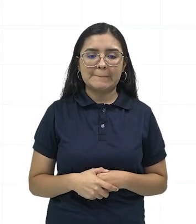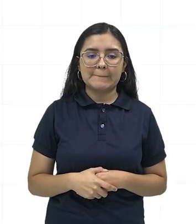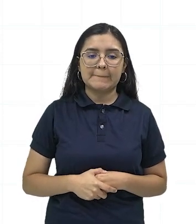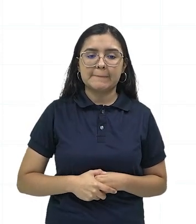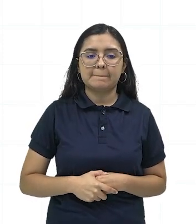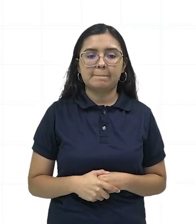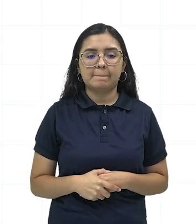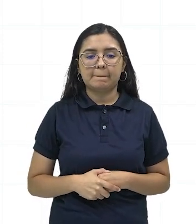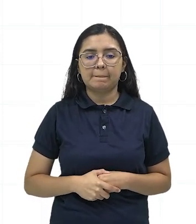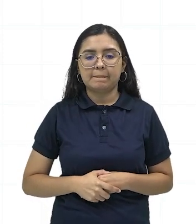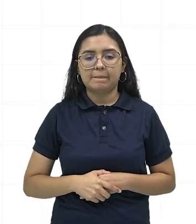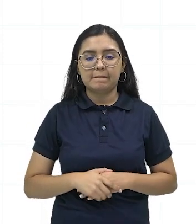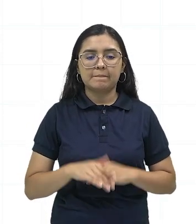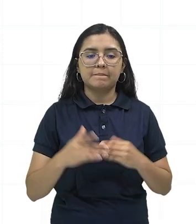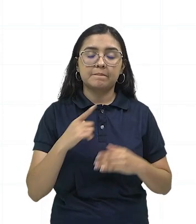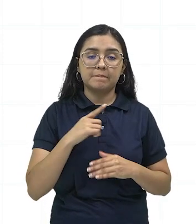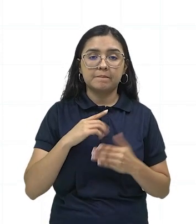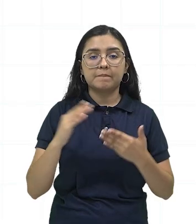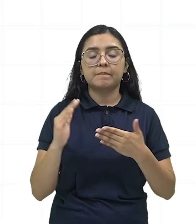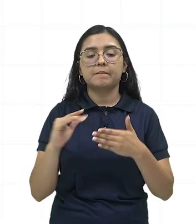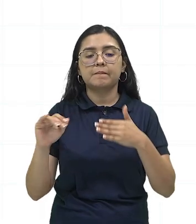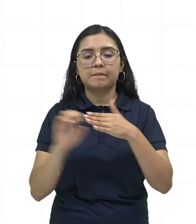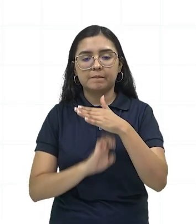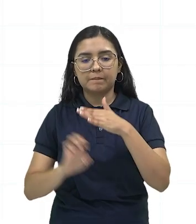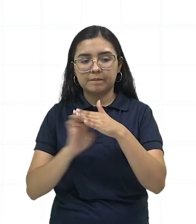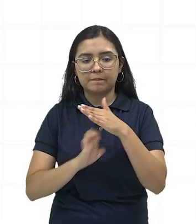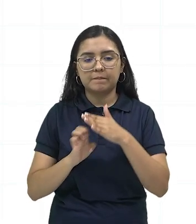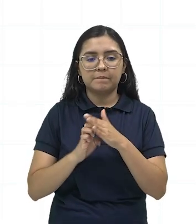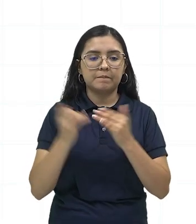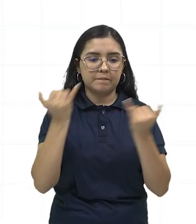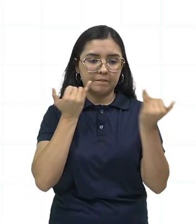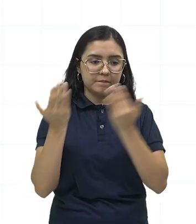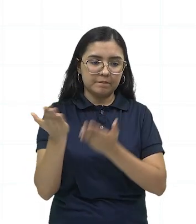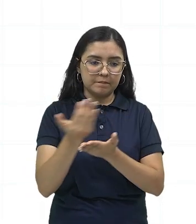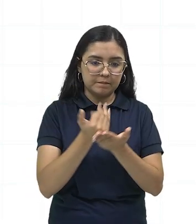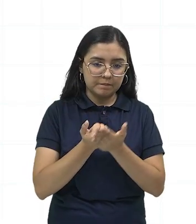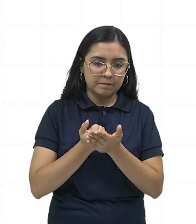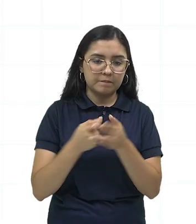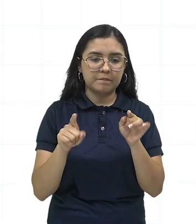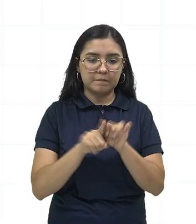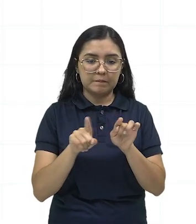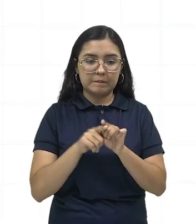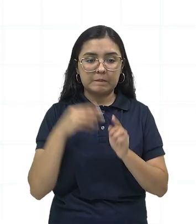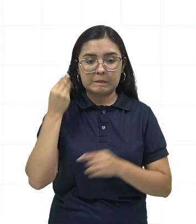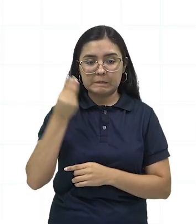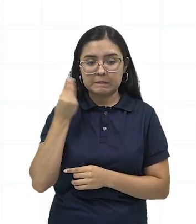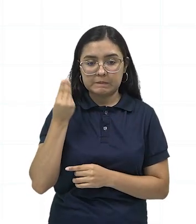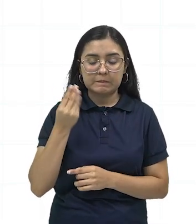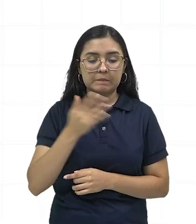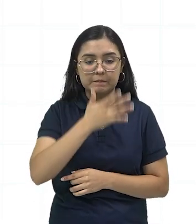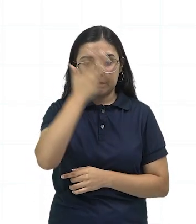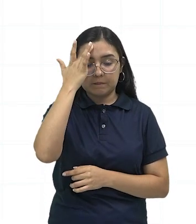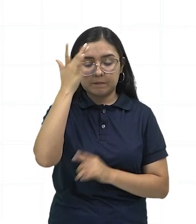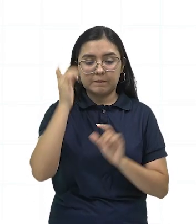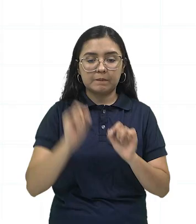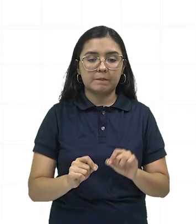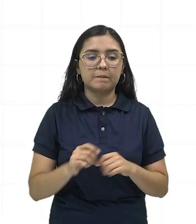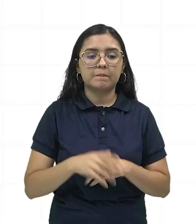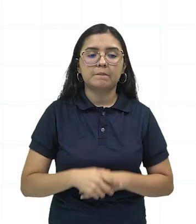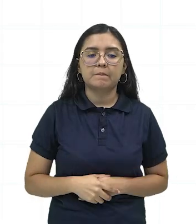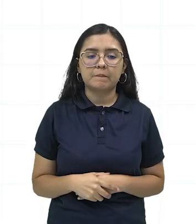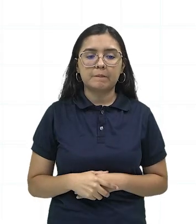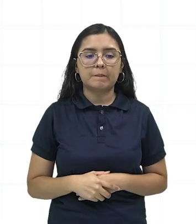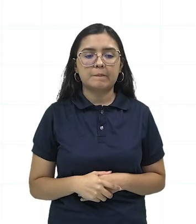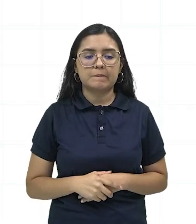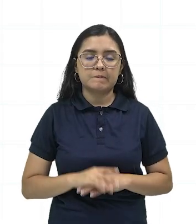que muitas empresas coletem dados sobre o pretexto de melhorar a experiência do usuário, é essencial garantir que essas práticas